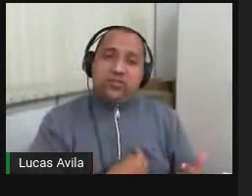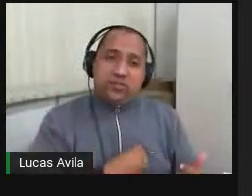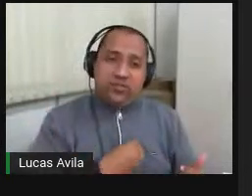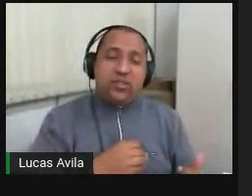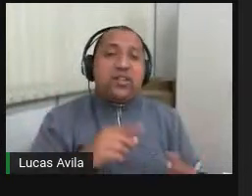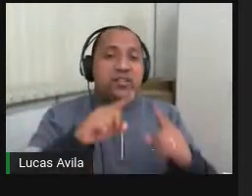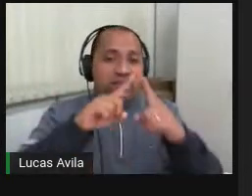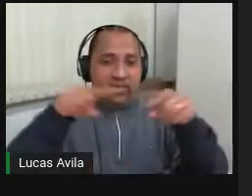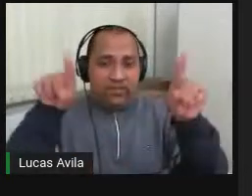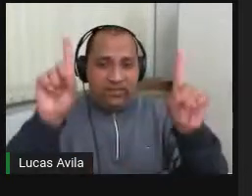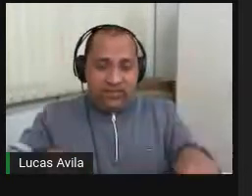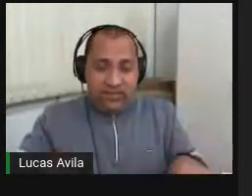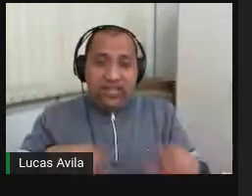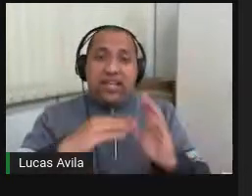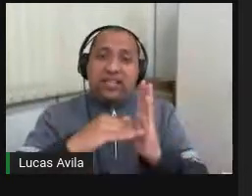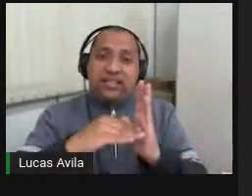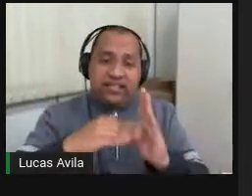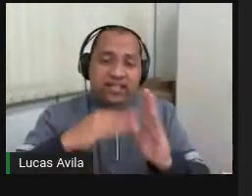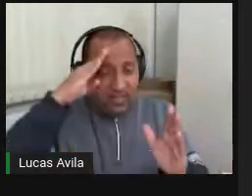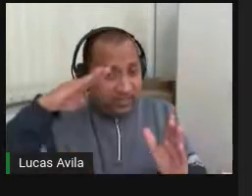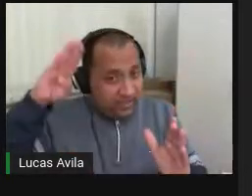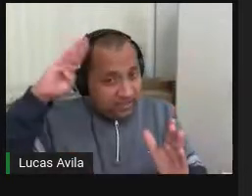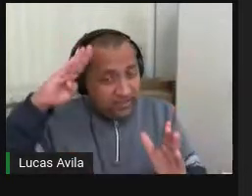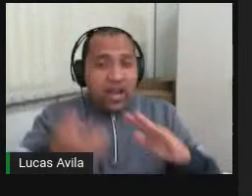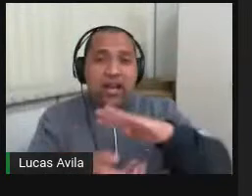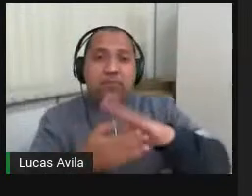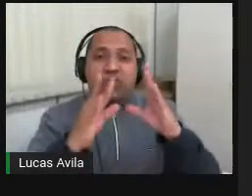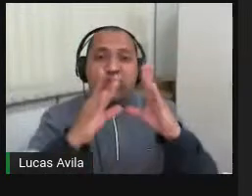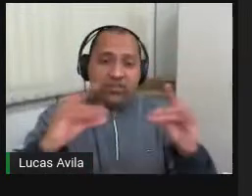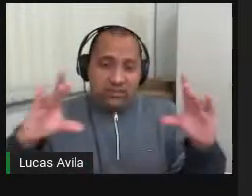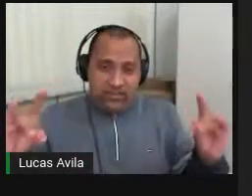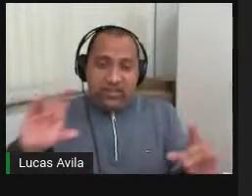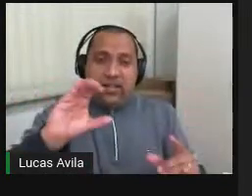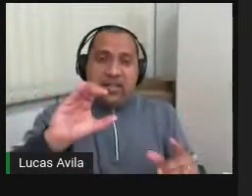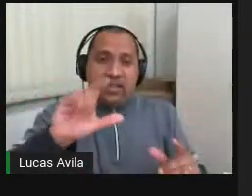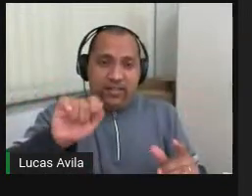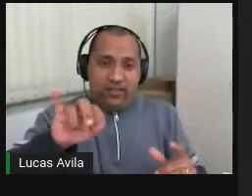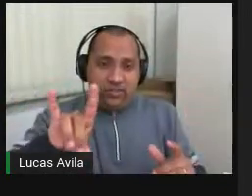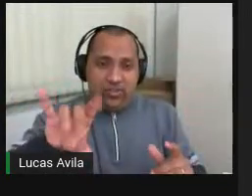da Secretaria Acadêmica do Campus Jaguarão, Cláudio Polares Alves.